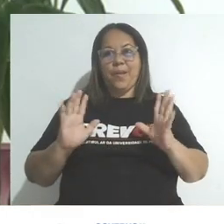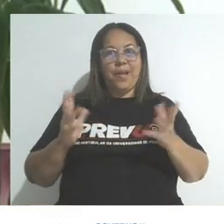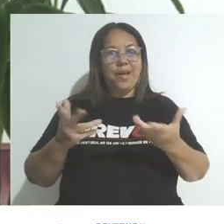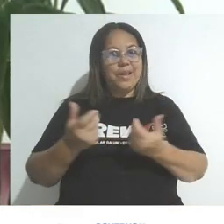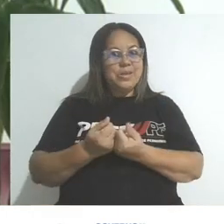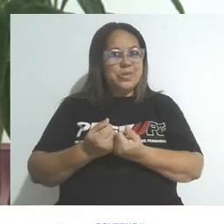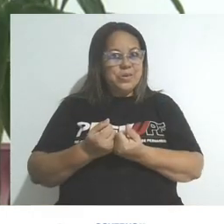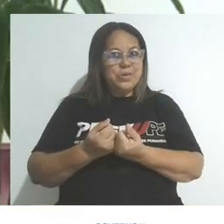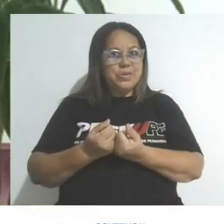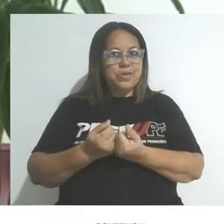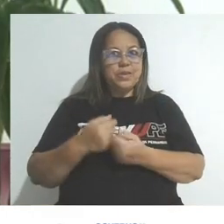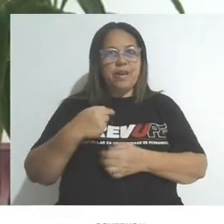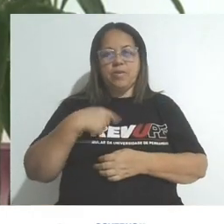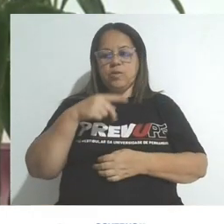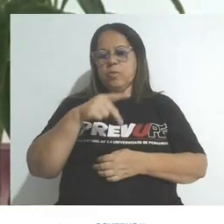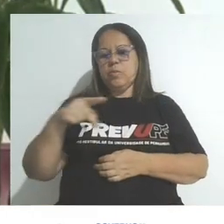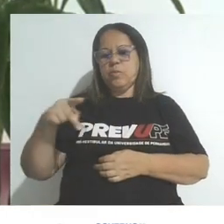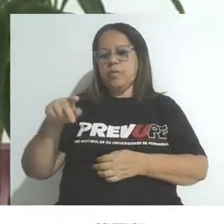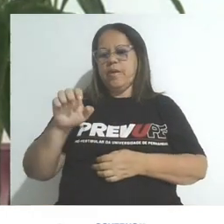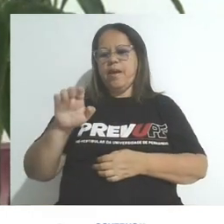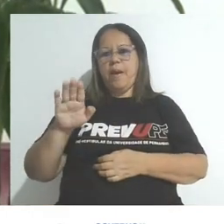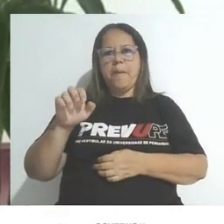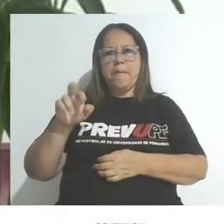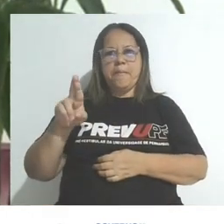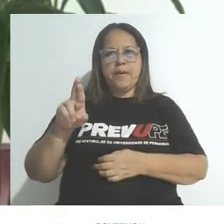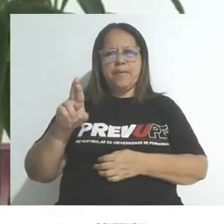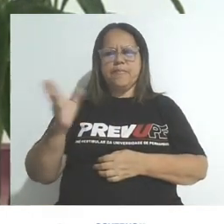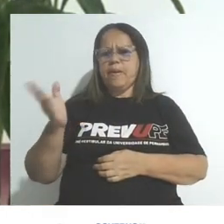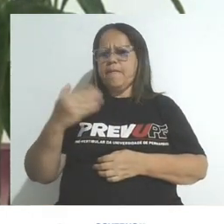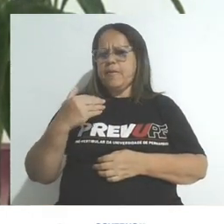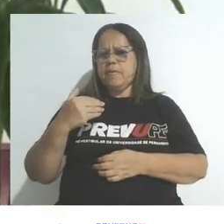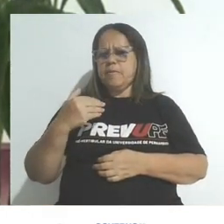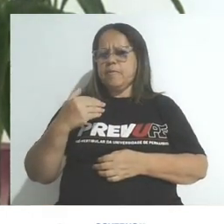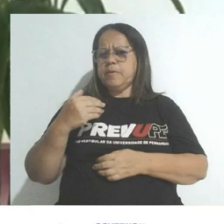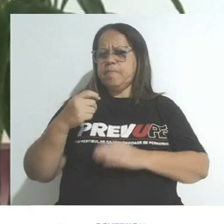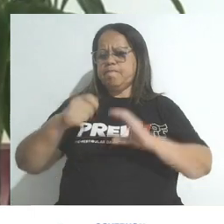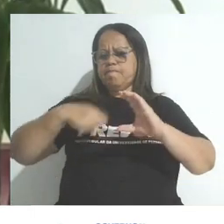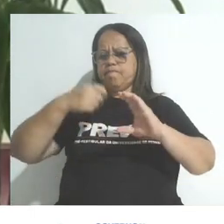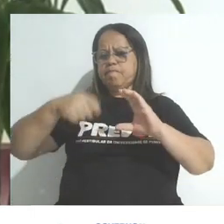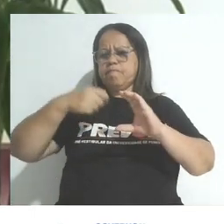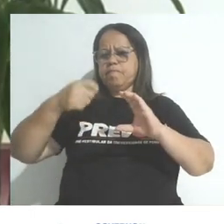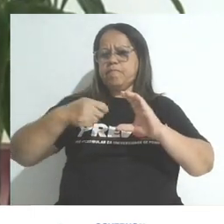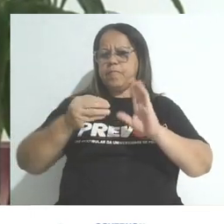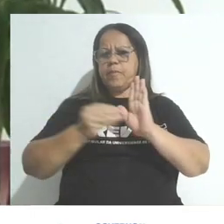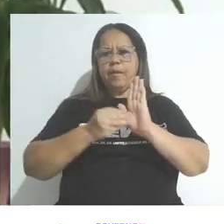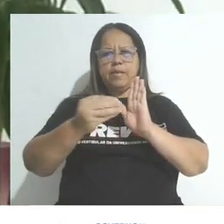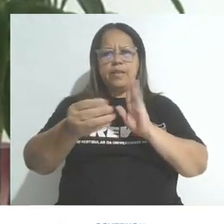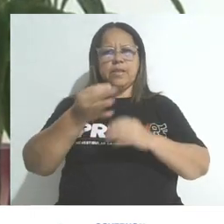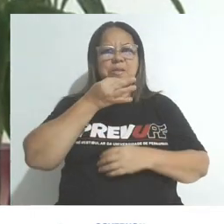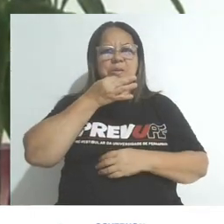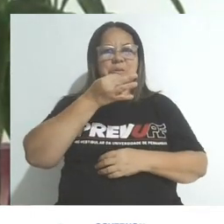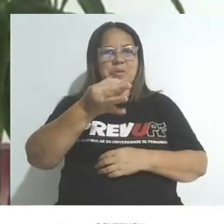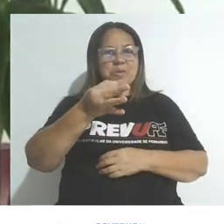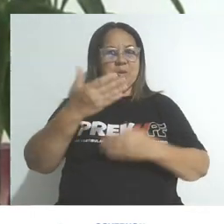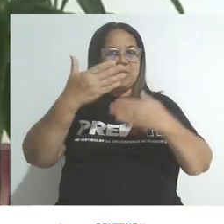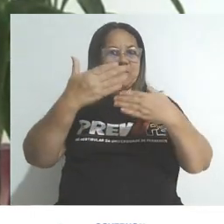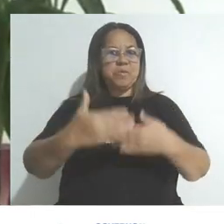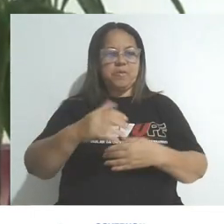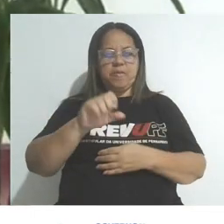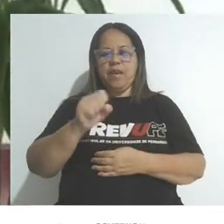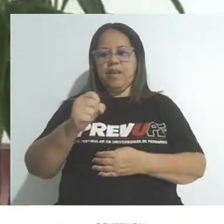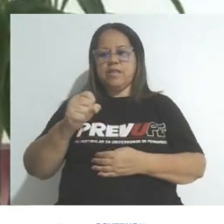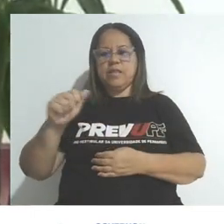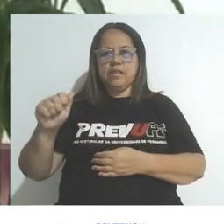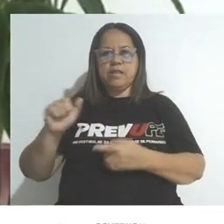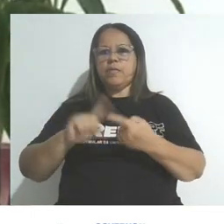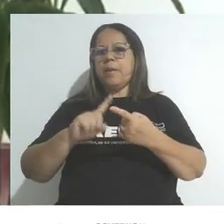Saudações matemáticas! Eu sou o professor Heber Gomes e venho para mais um vídeo com dicas e sugestões para as provas de